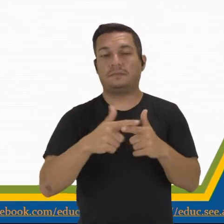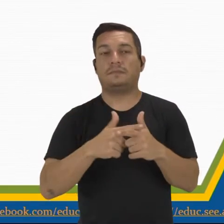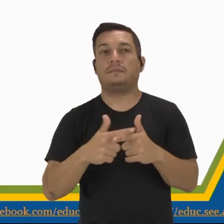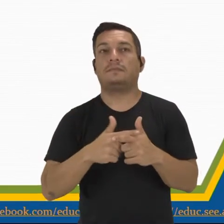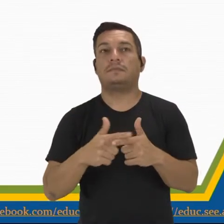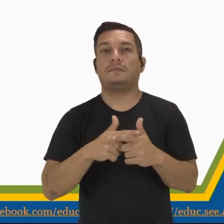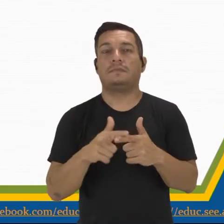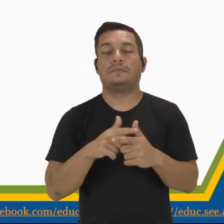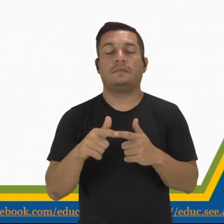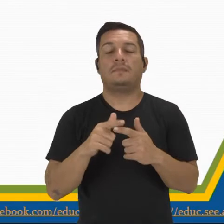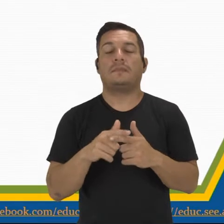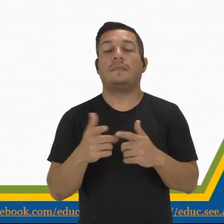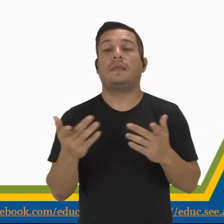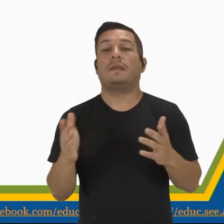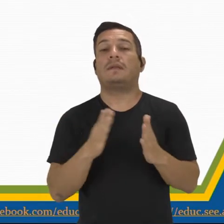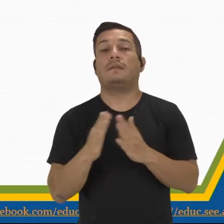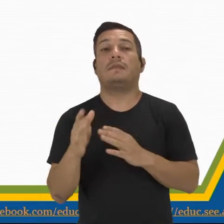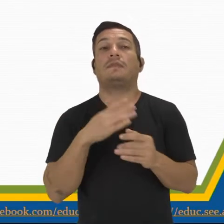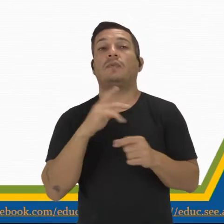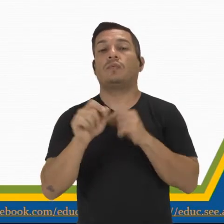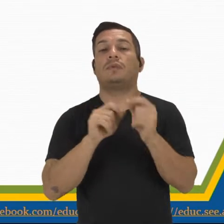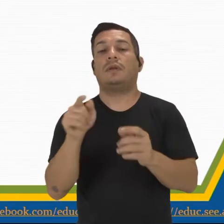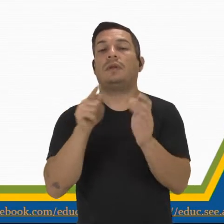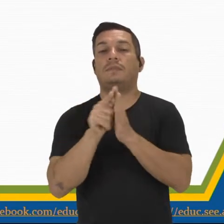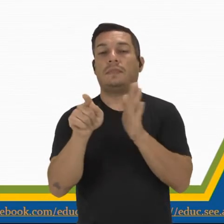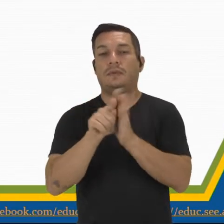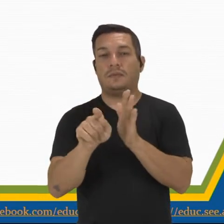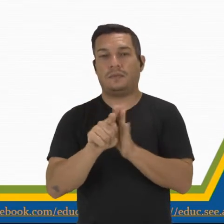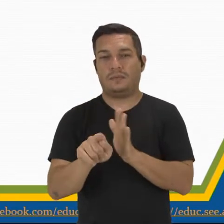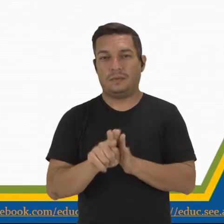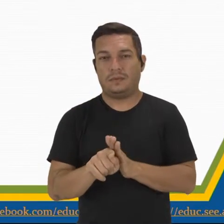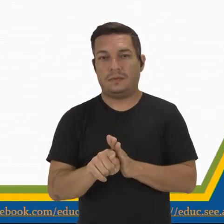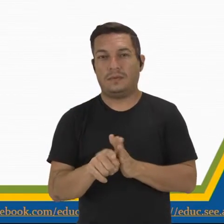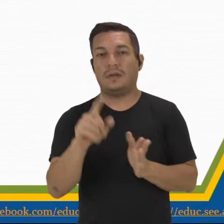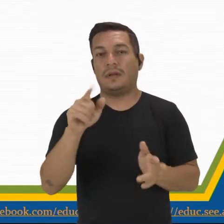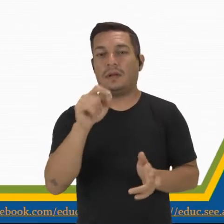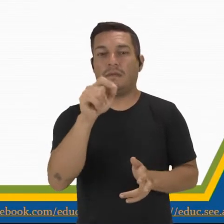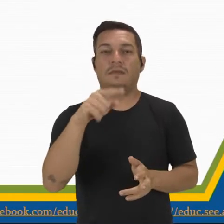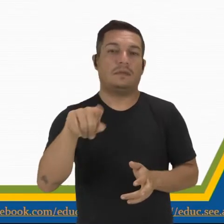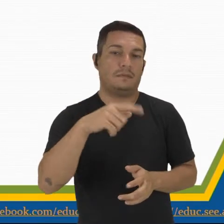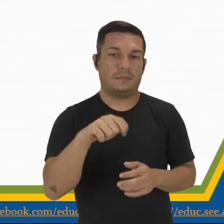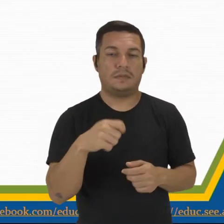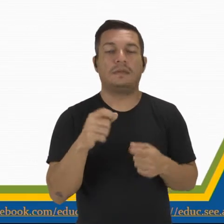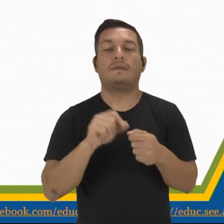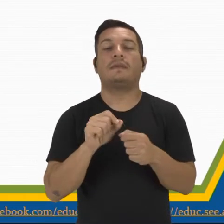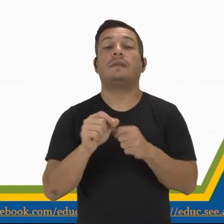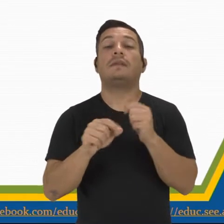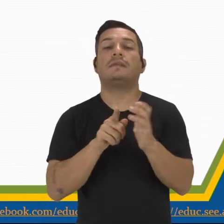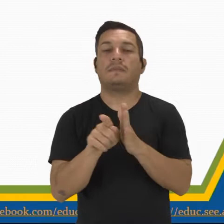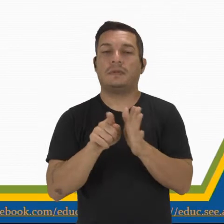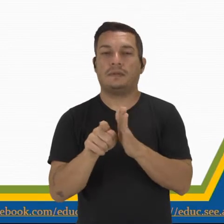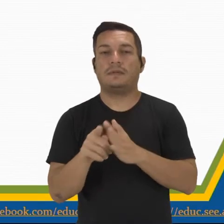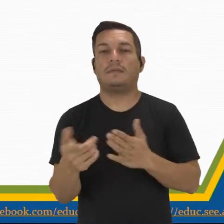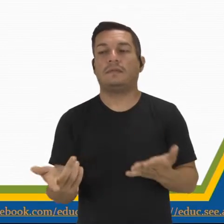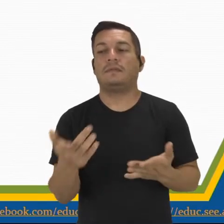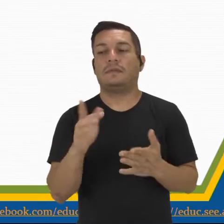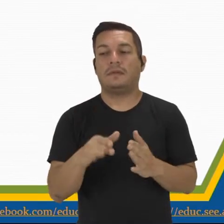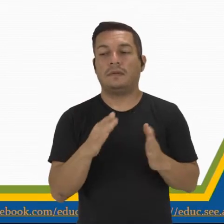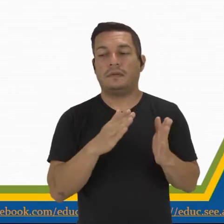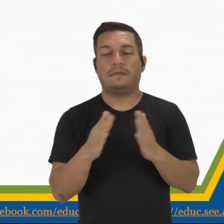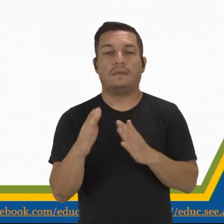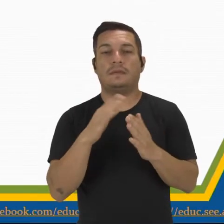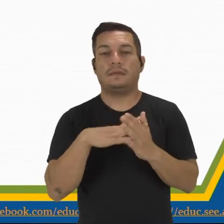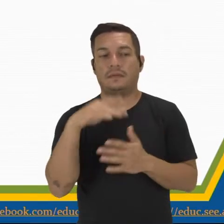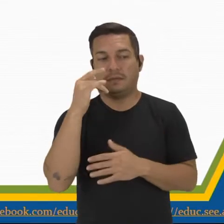elaboração do problema. Nessa fase são os questionamentos. Então é aí que você deve fazer as perguntas.